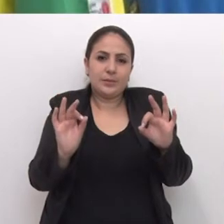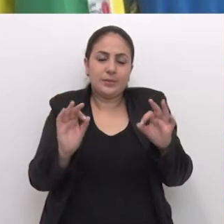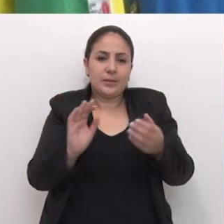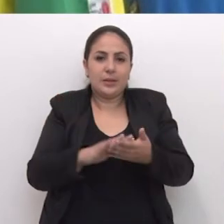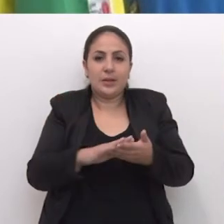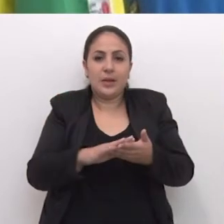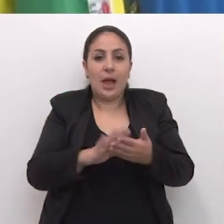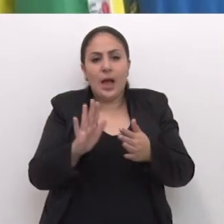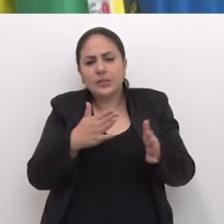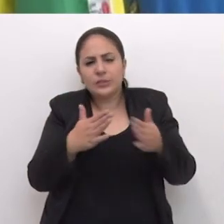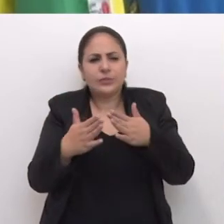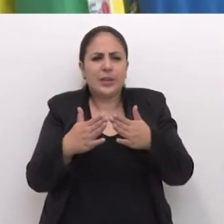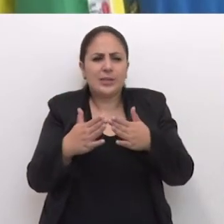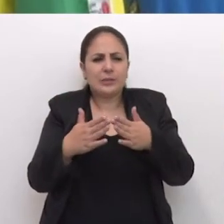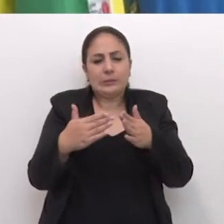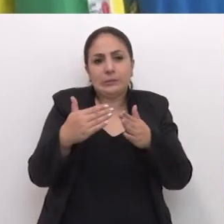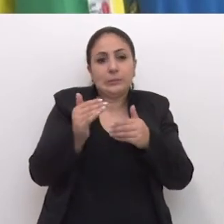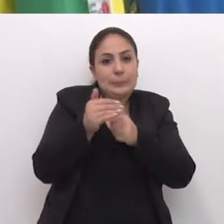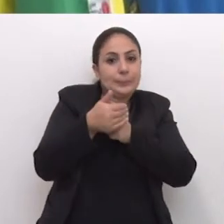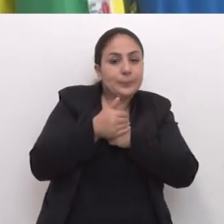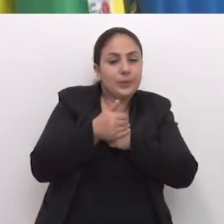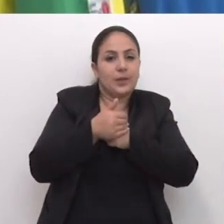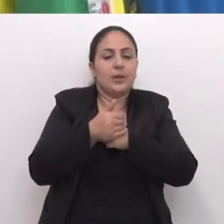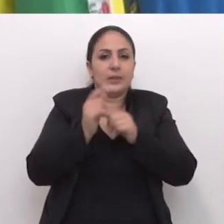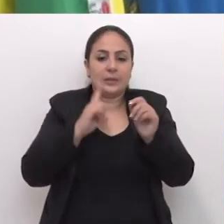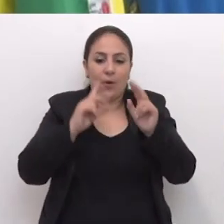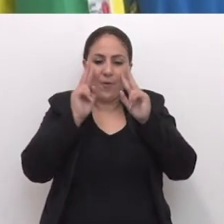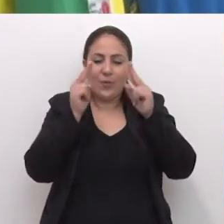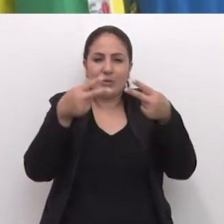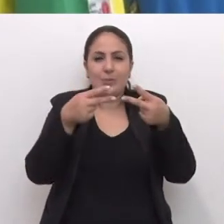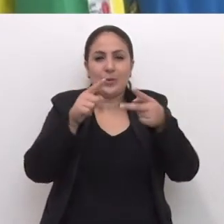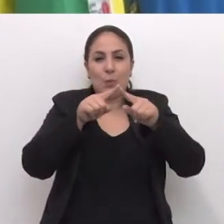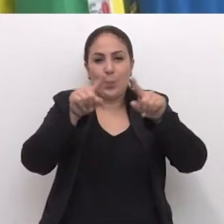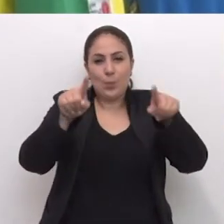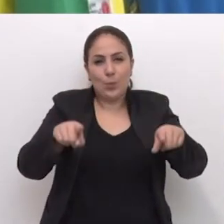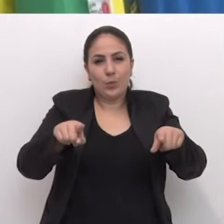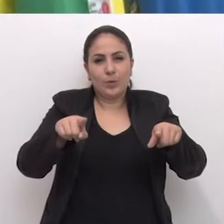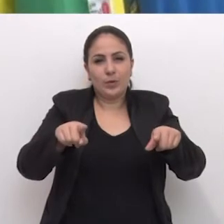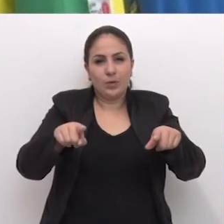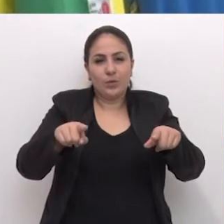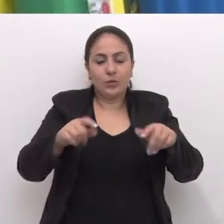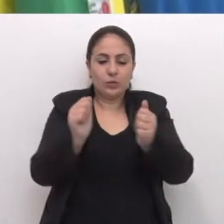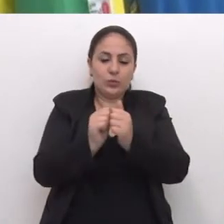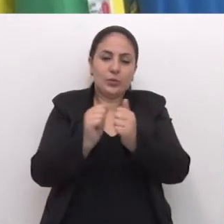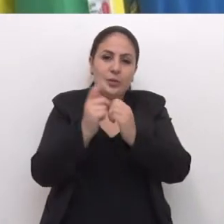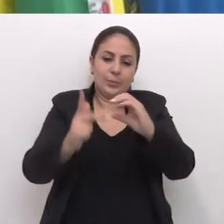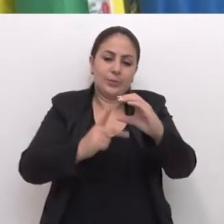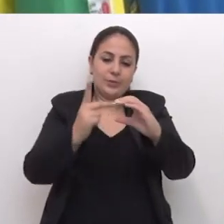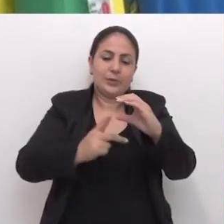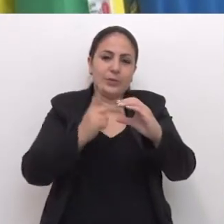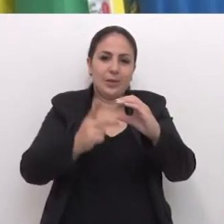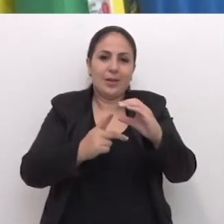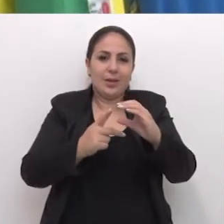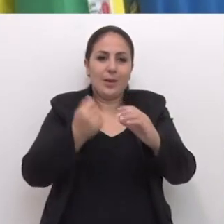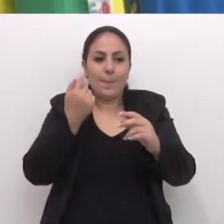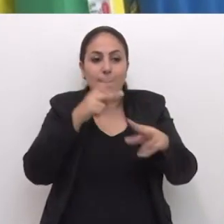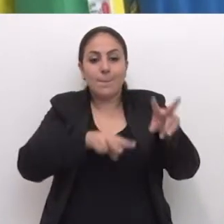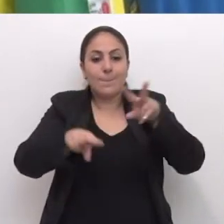simples, discreto, às vezes escondido. Então, ter o reconhecimento público através da Câmara dos